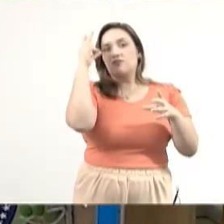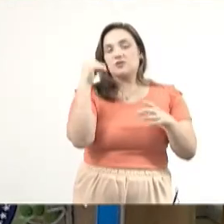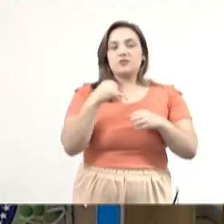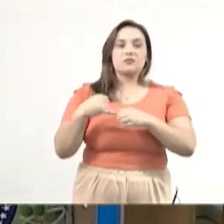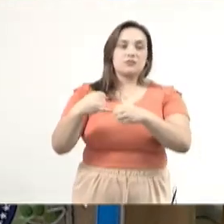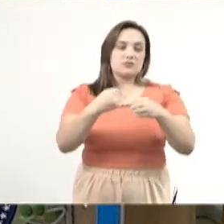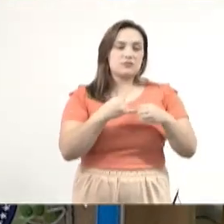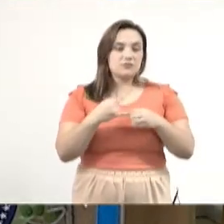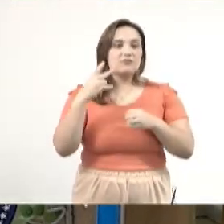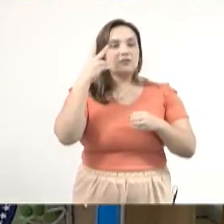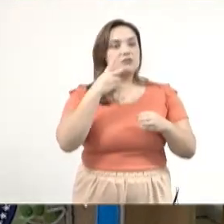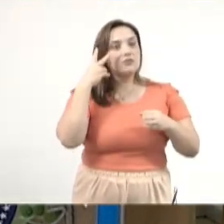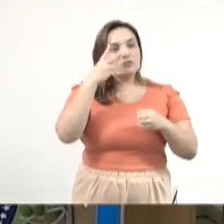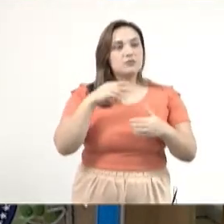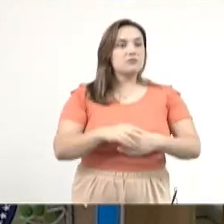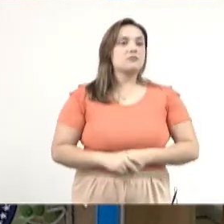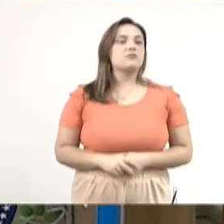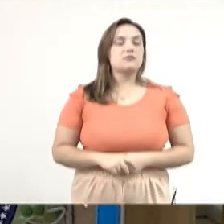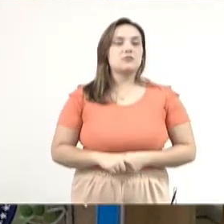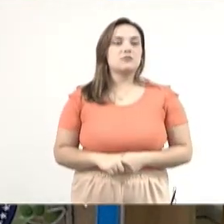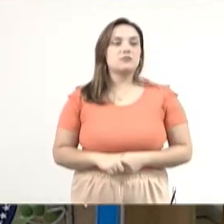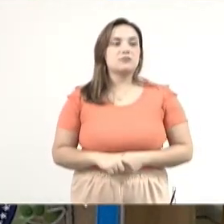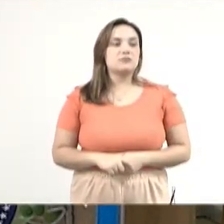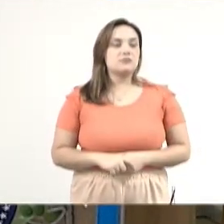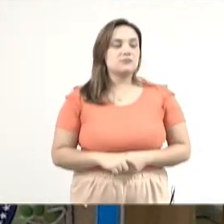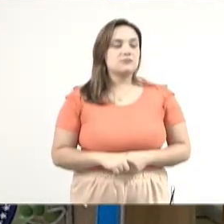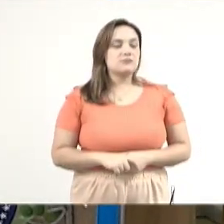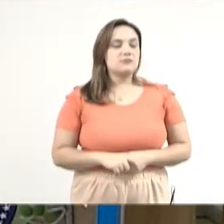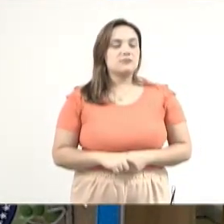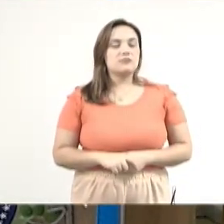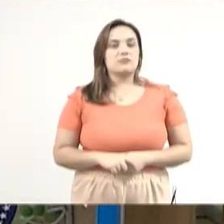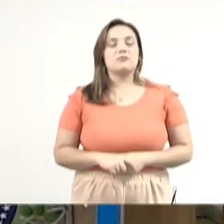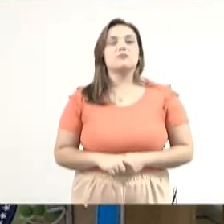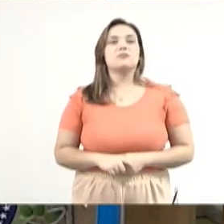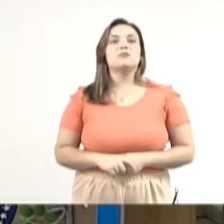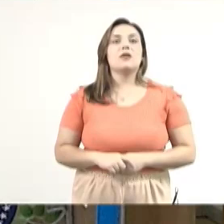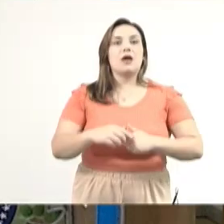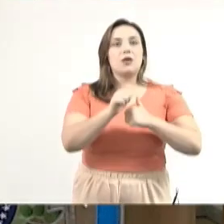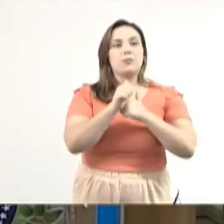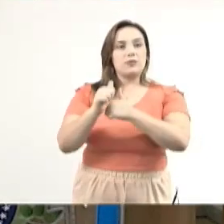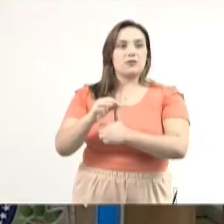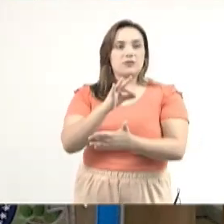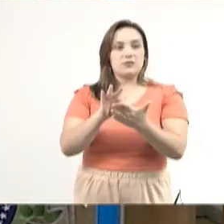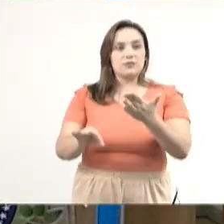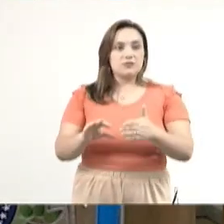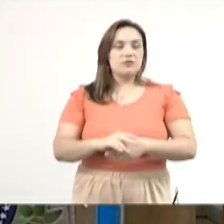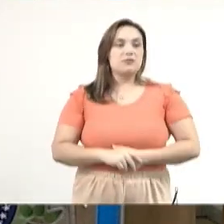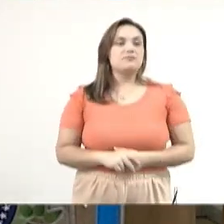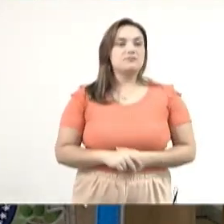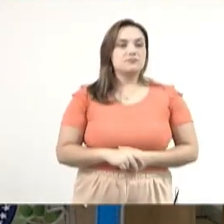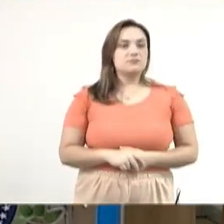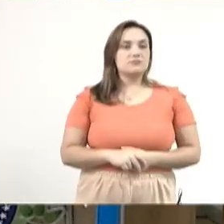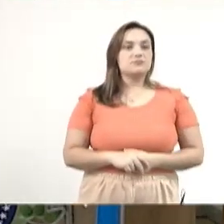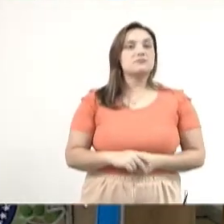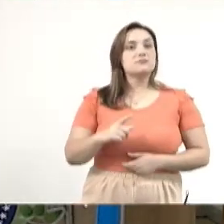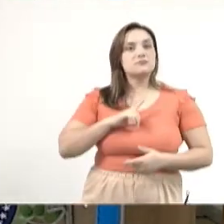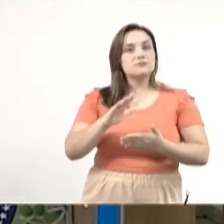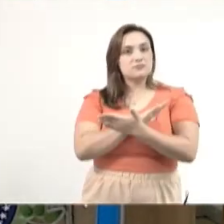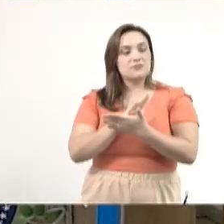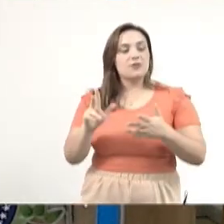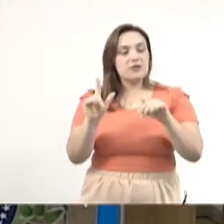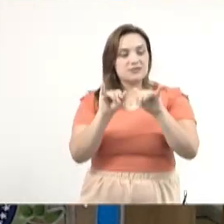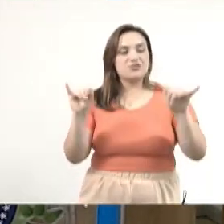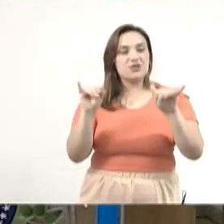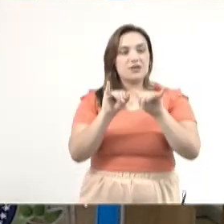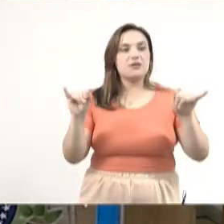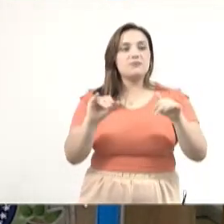interior, vereadores do interior também, que vem acompanhar a assinatura dessas emendas parlamentares. A gente tem, inclusive, algumas informações já com